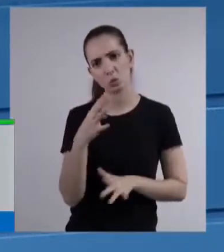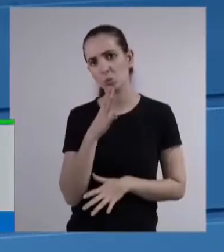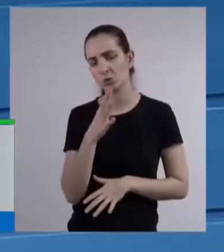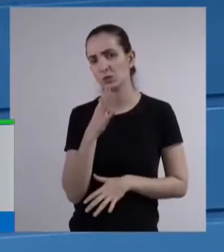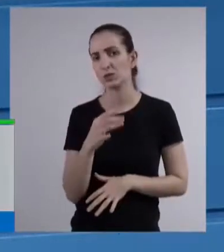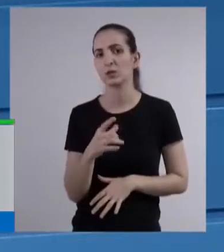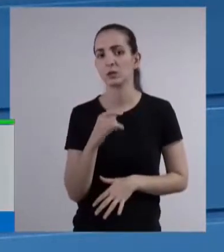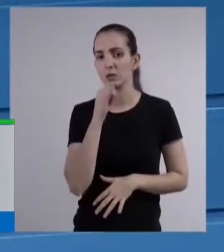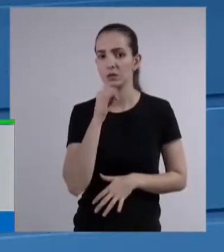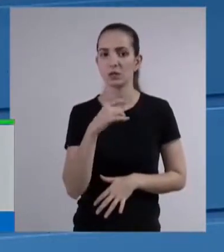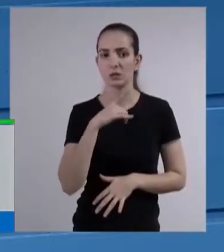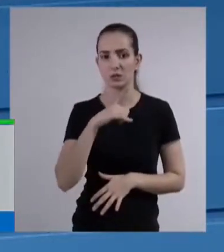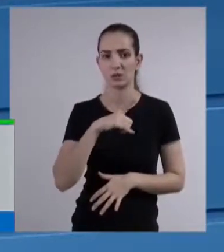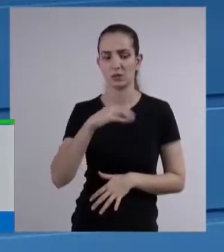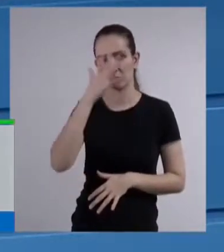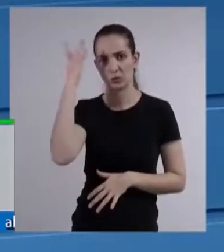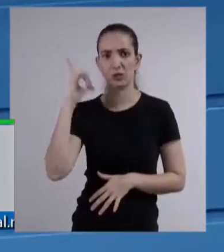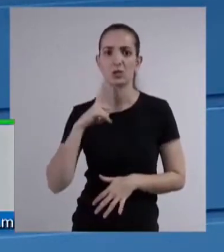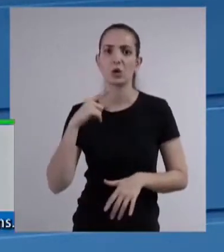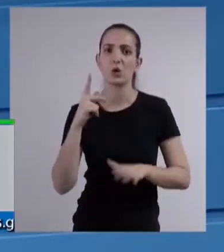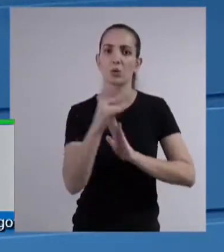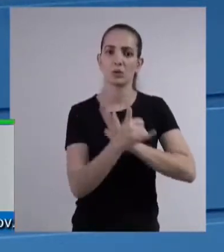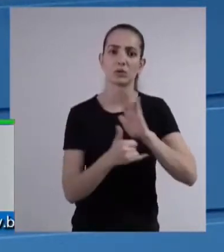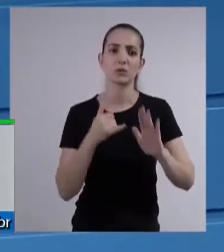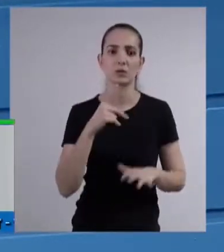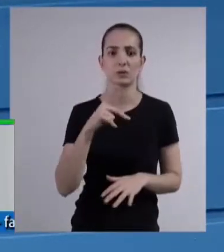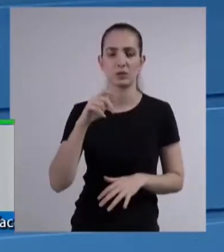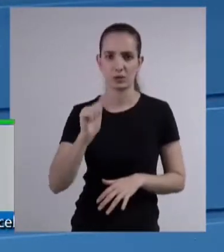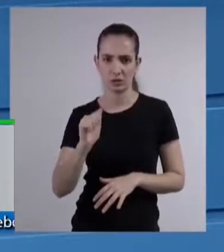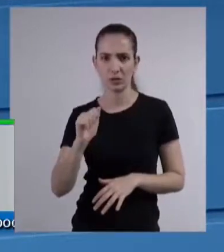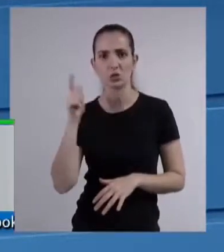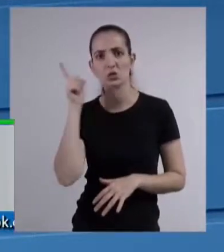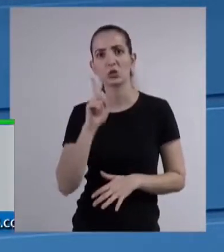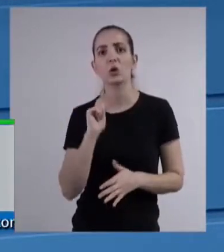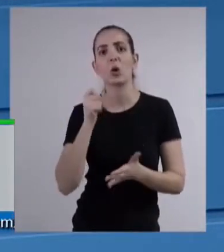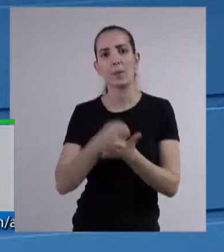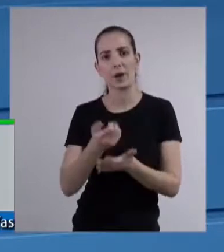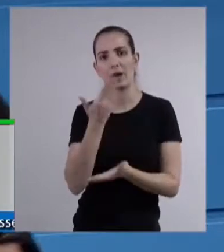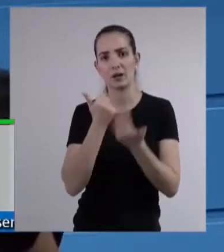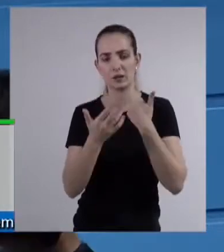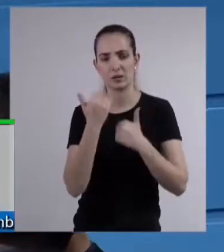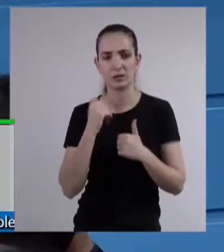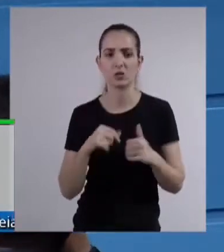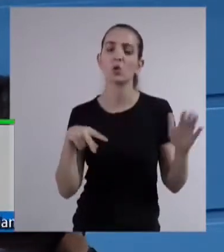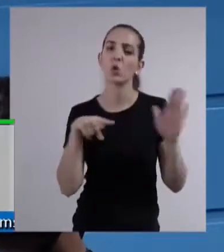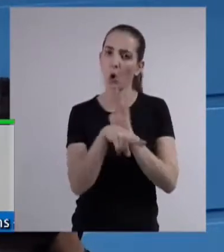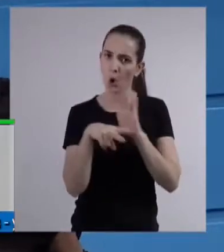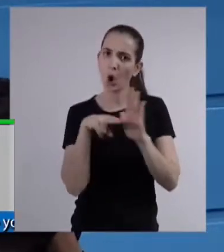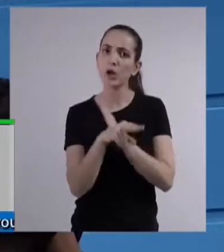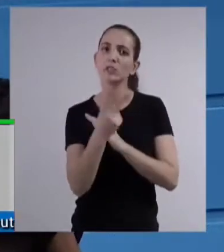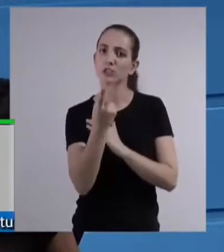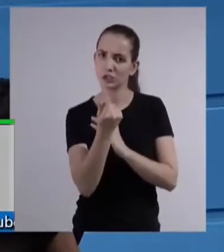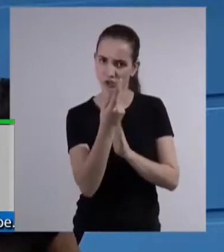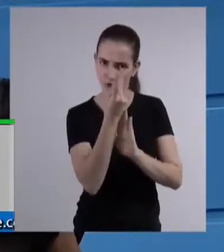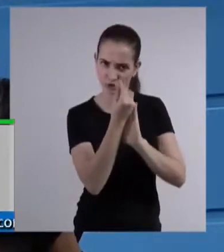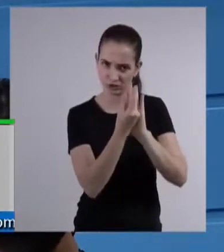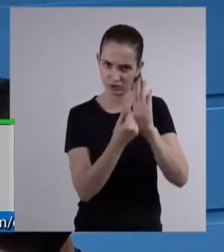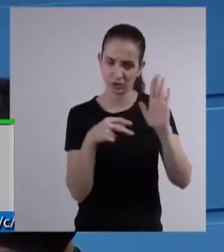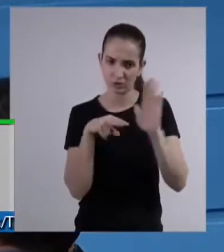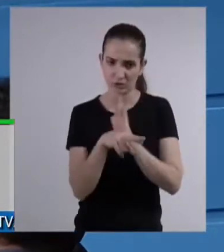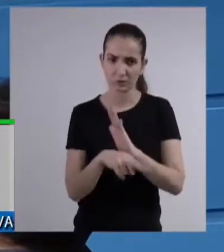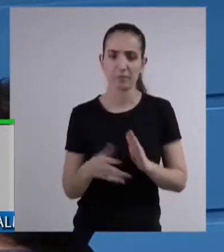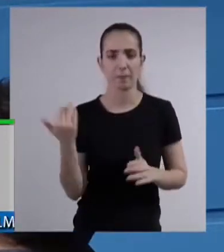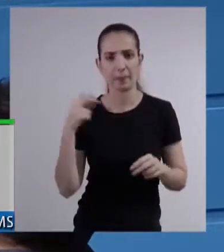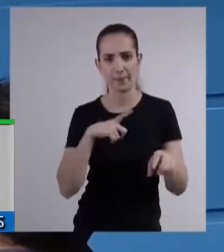O pessoal tinha elaborado um projeto do PA, que é o Programa de Aquisição de Alimento. O senhor sabe quanto foi o corte que a agricultura familiar podia comprar